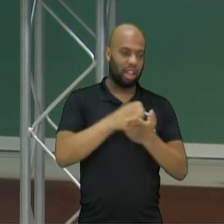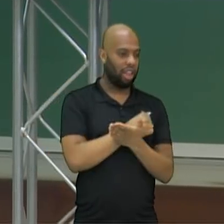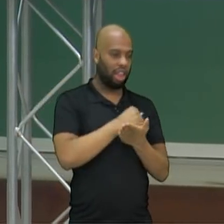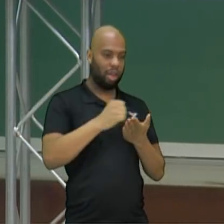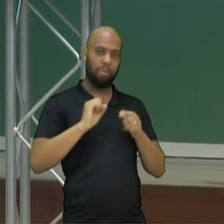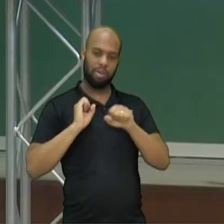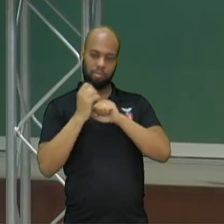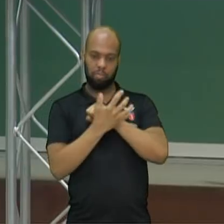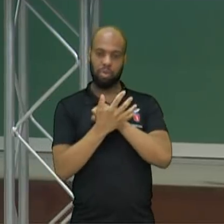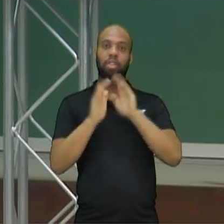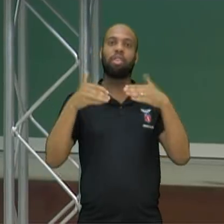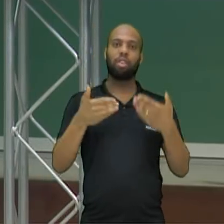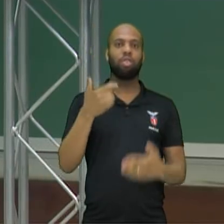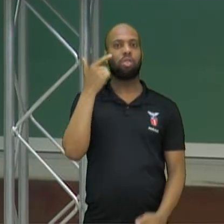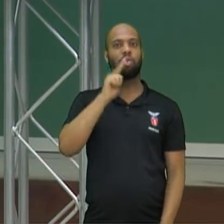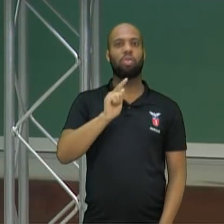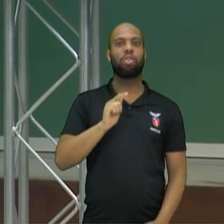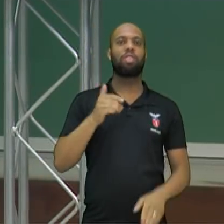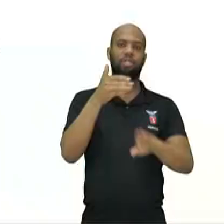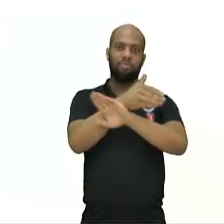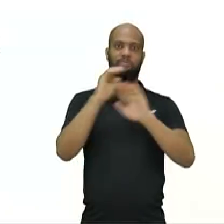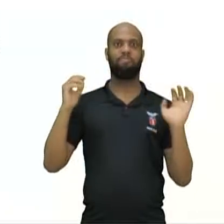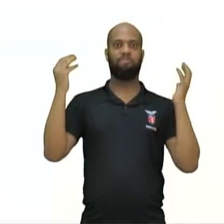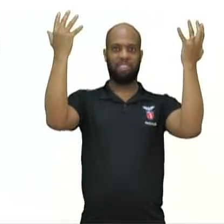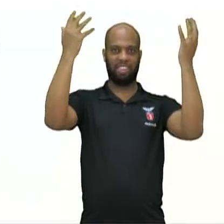essa pandemia e a festa continua.